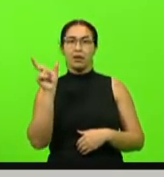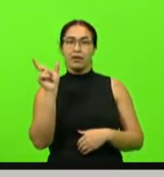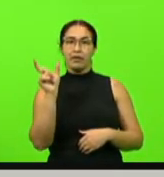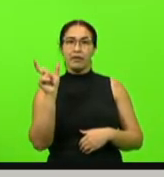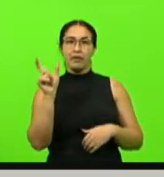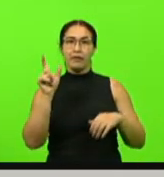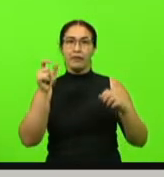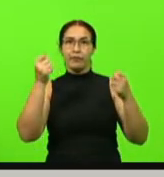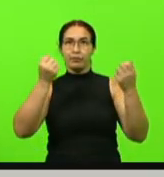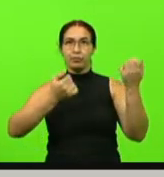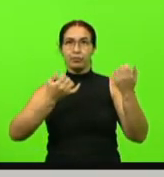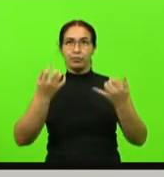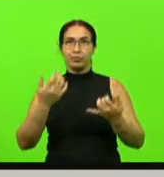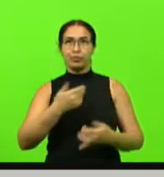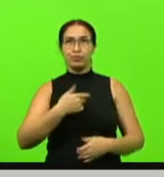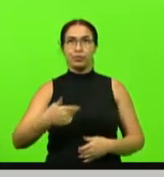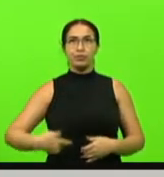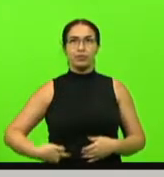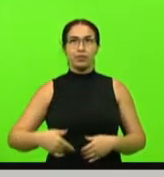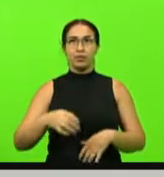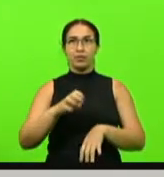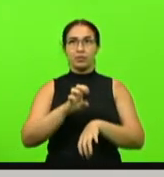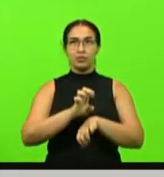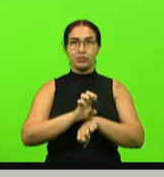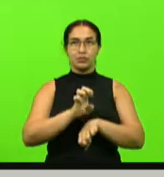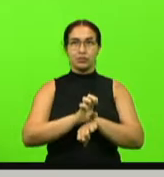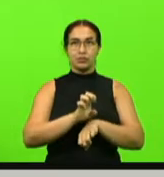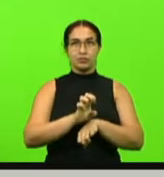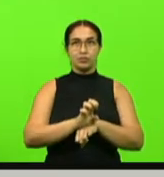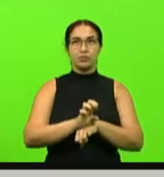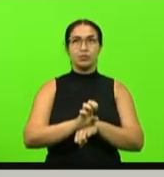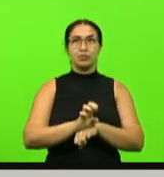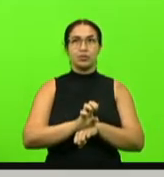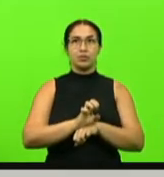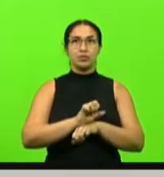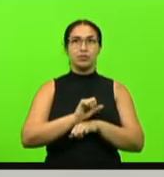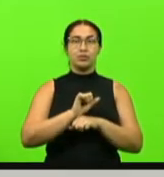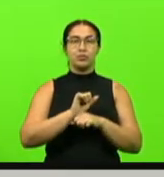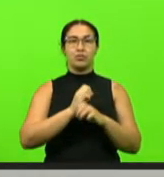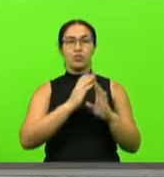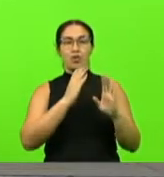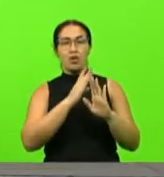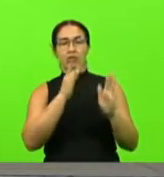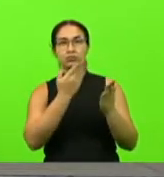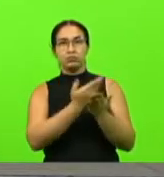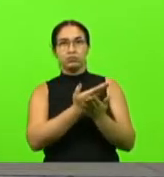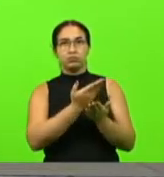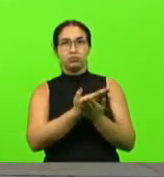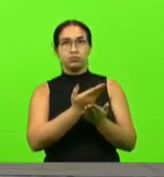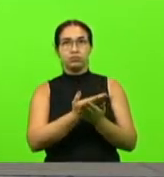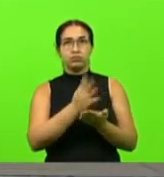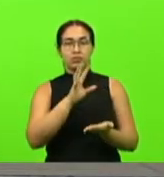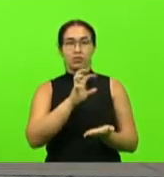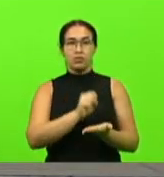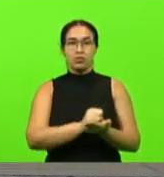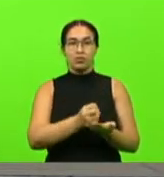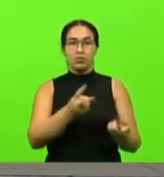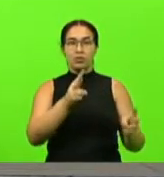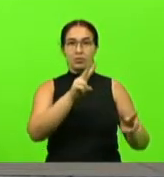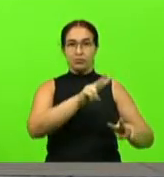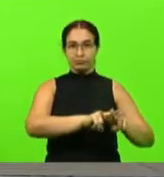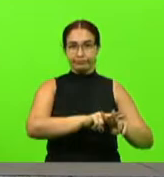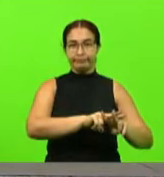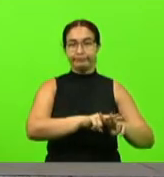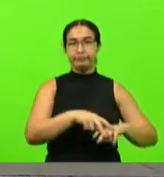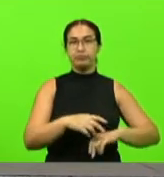de fala do governador do Estado sobre revisão do contrato prisional. Em